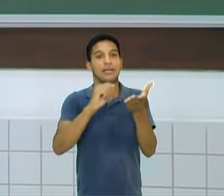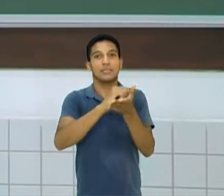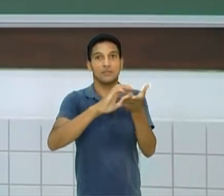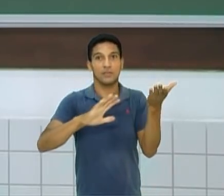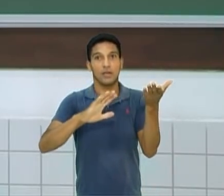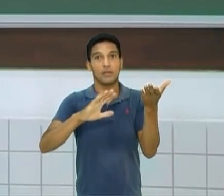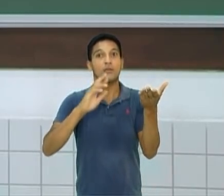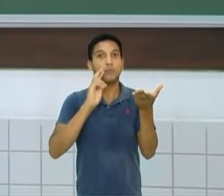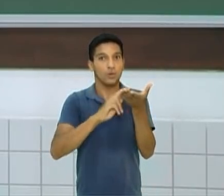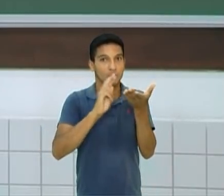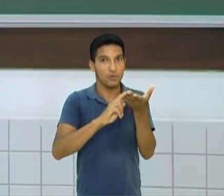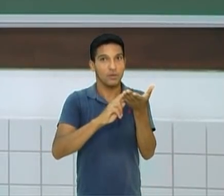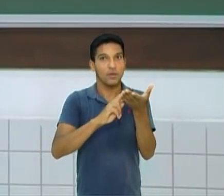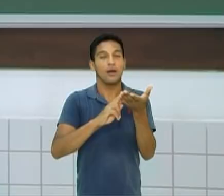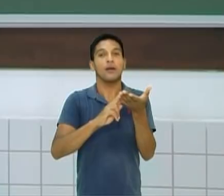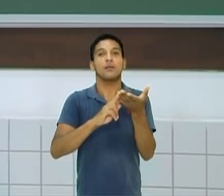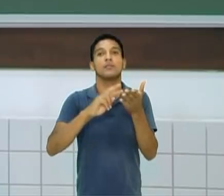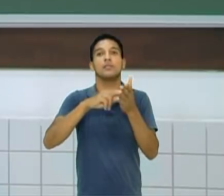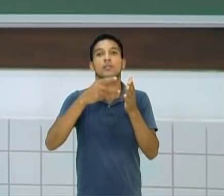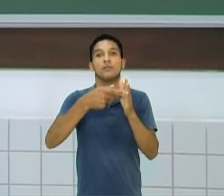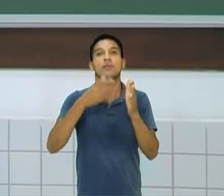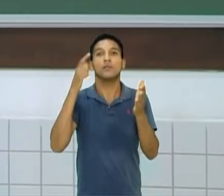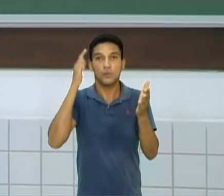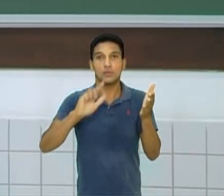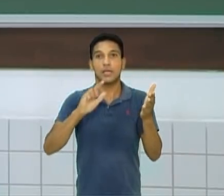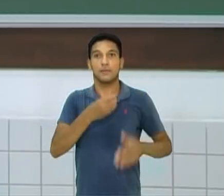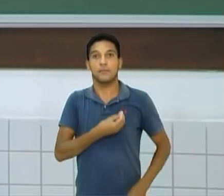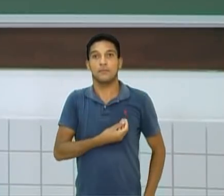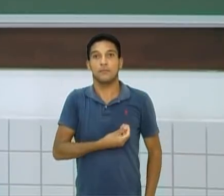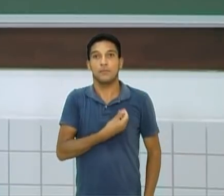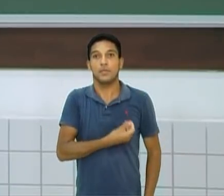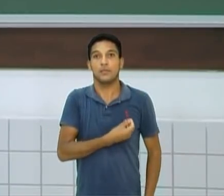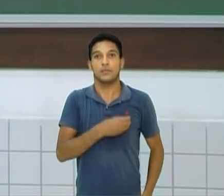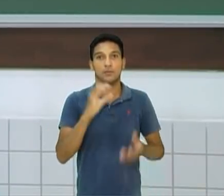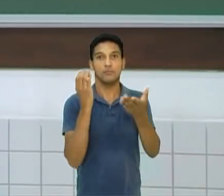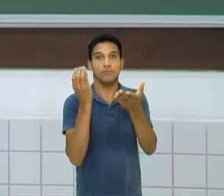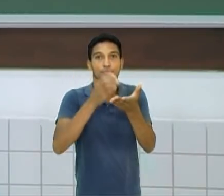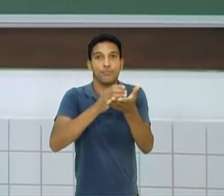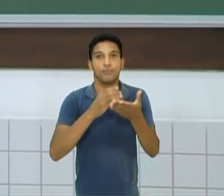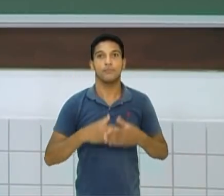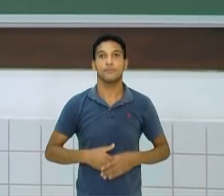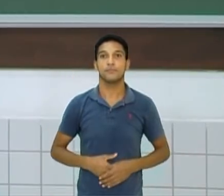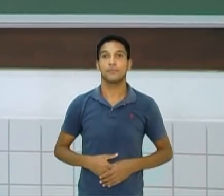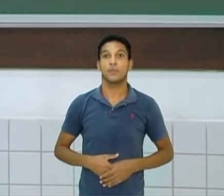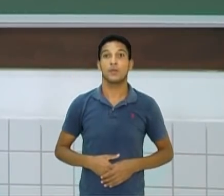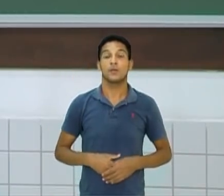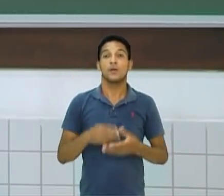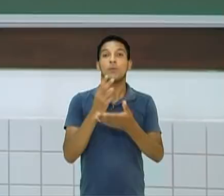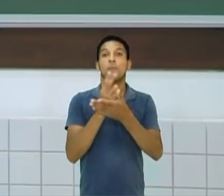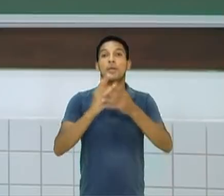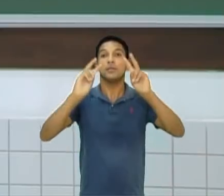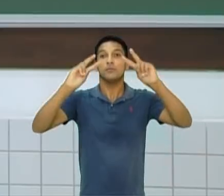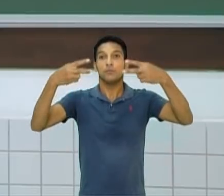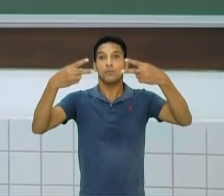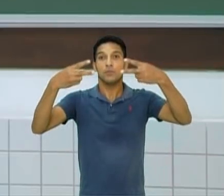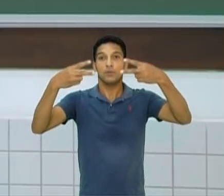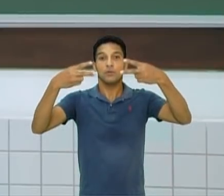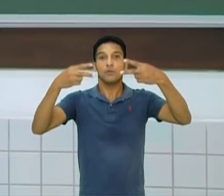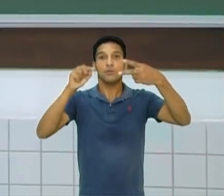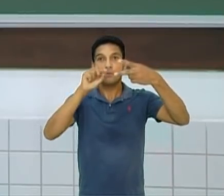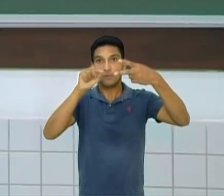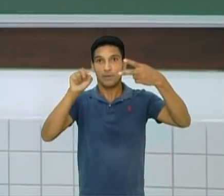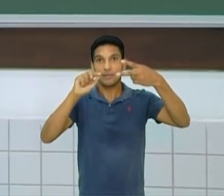realize. Outra situação também, né, nesse mesmo link, né, no